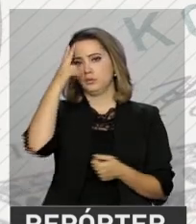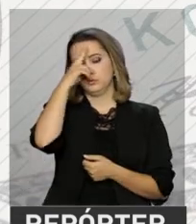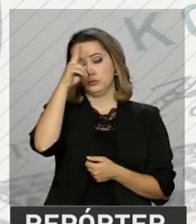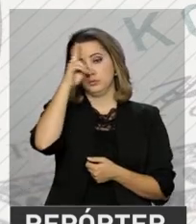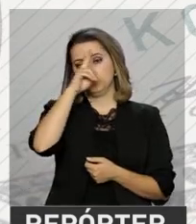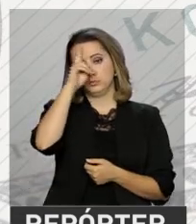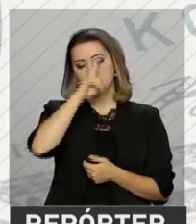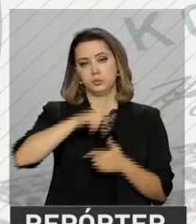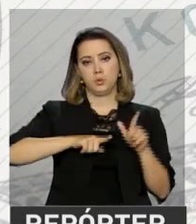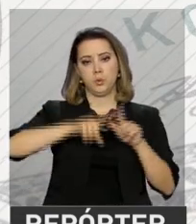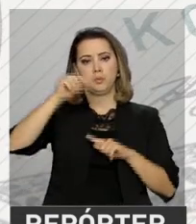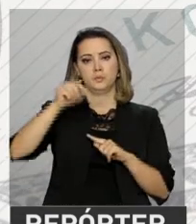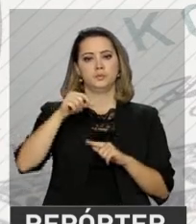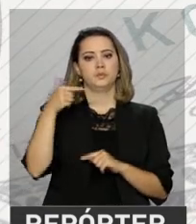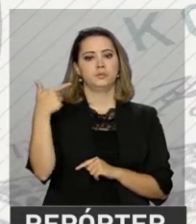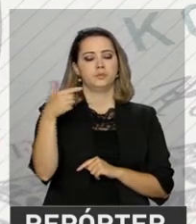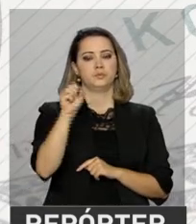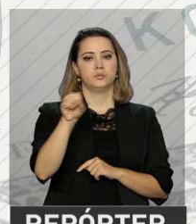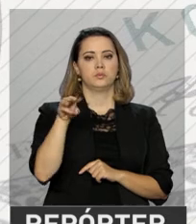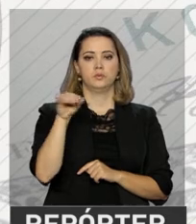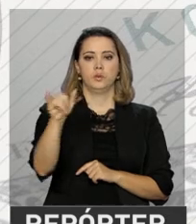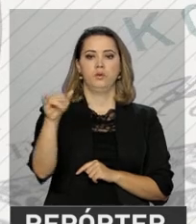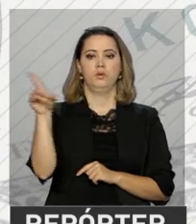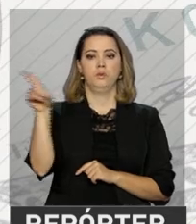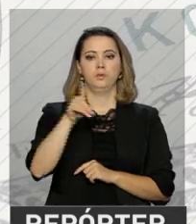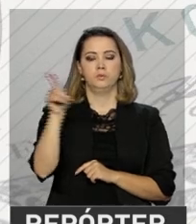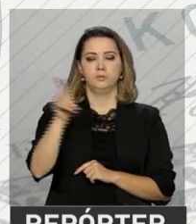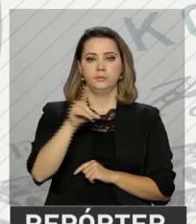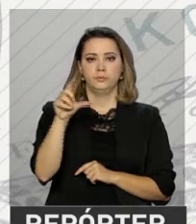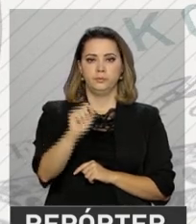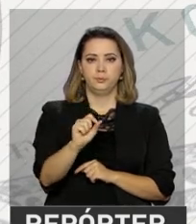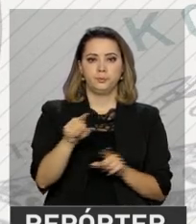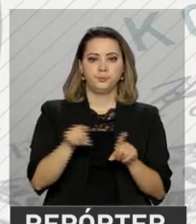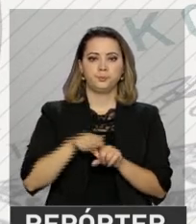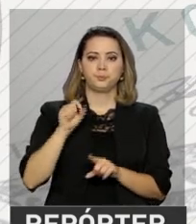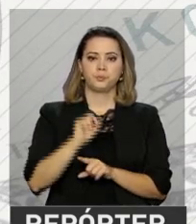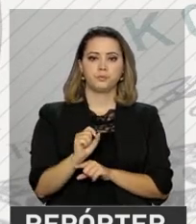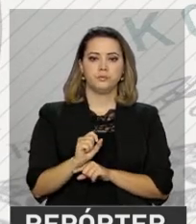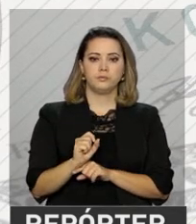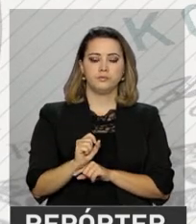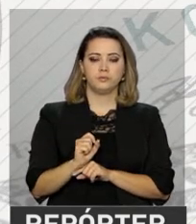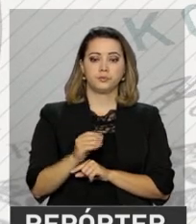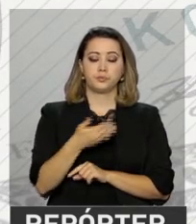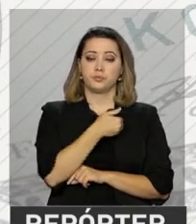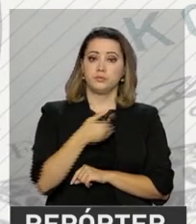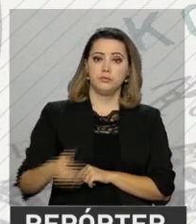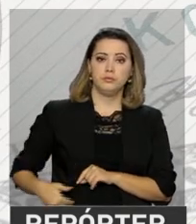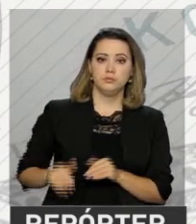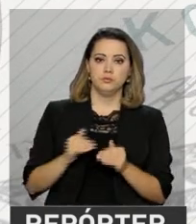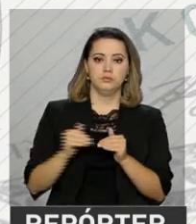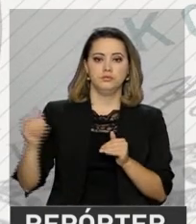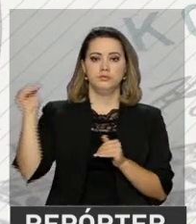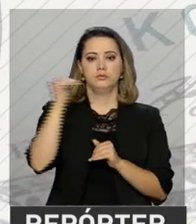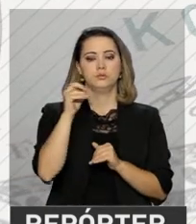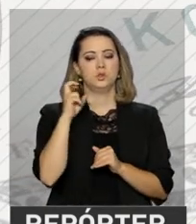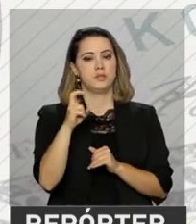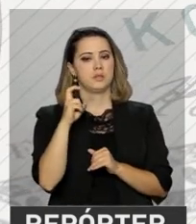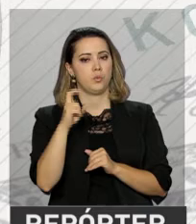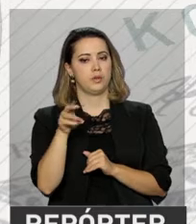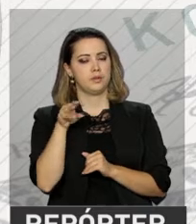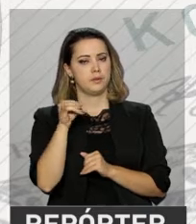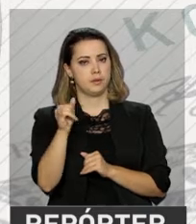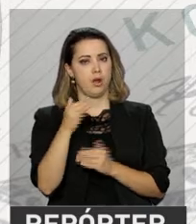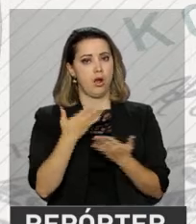de 28,2 bilhões registrado no primeiro semestre do ano passado o governo elevou de 55 bilhões de